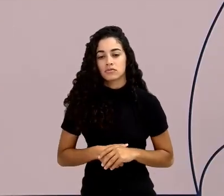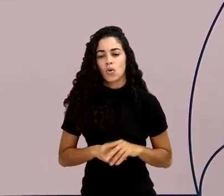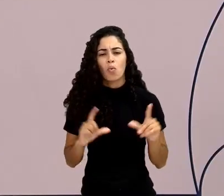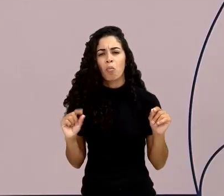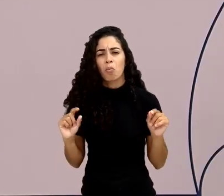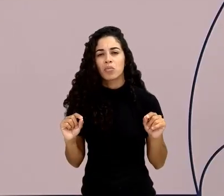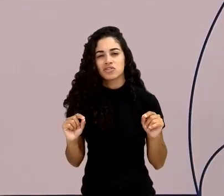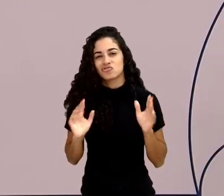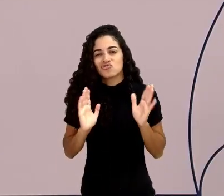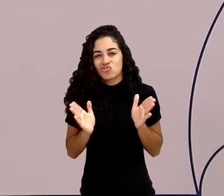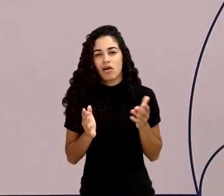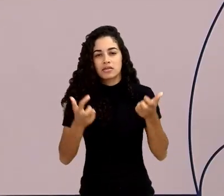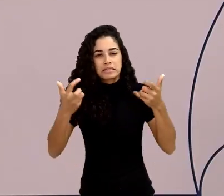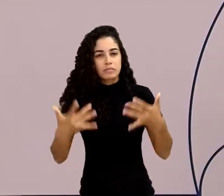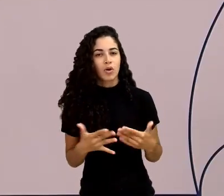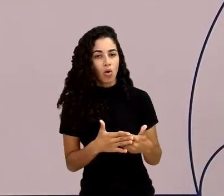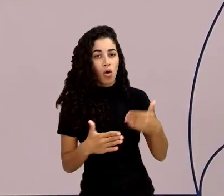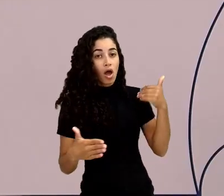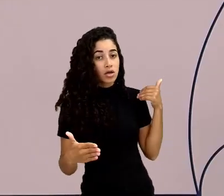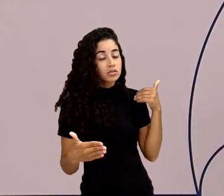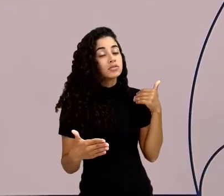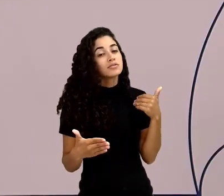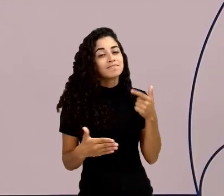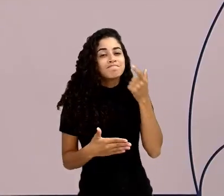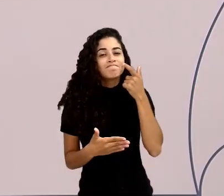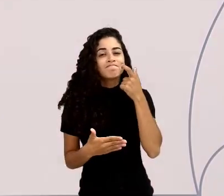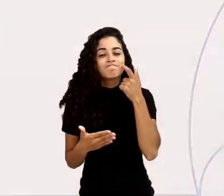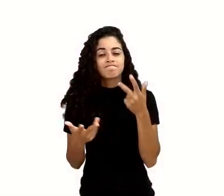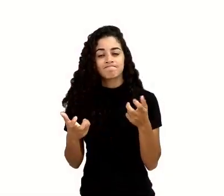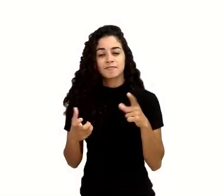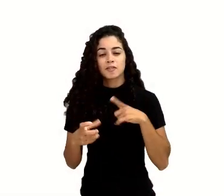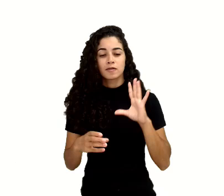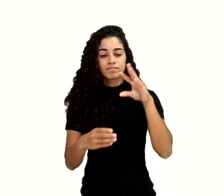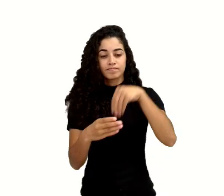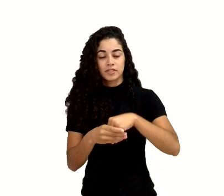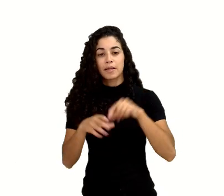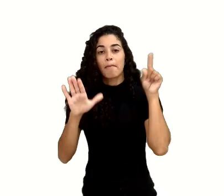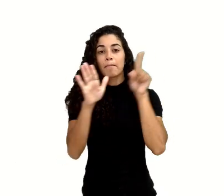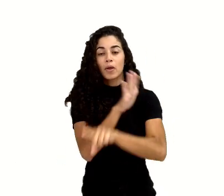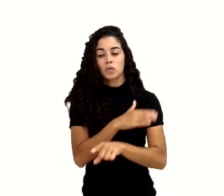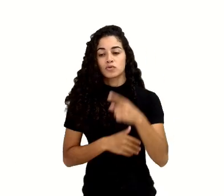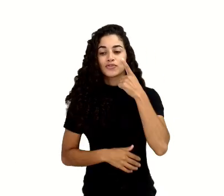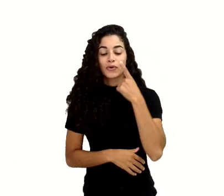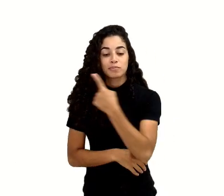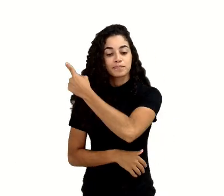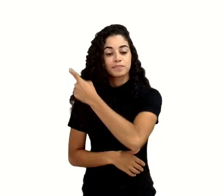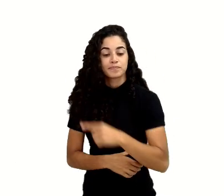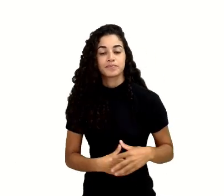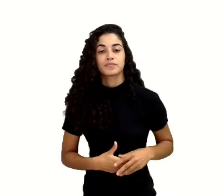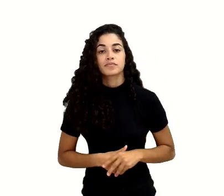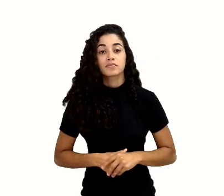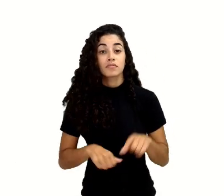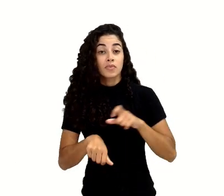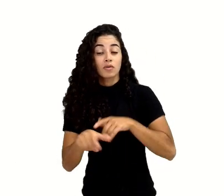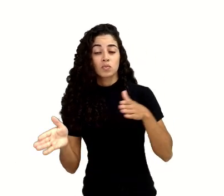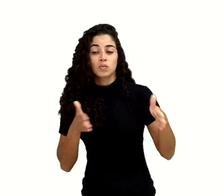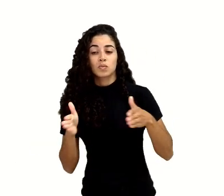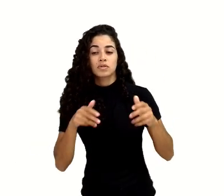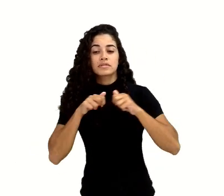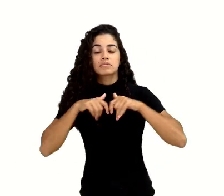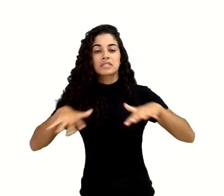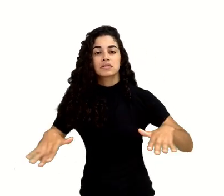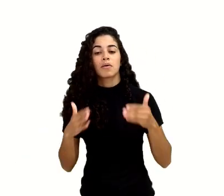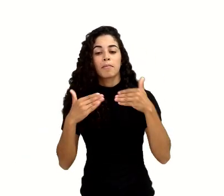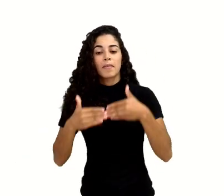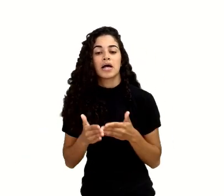o que a gente viu até agora, vamos ver como é que isso aparece em uma questão. Observe a questão aqui. Durante a expansão marítima